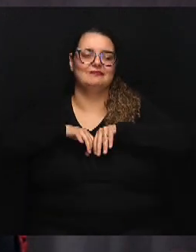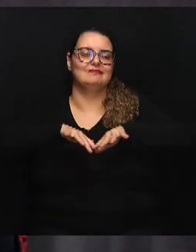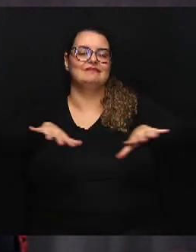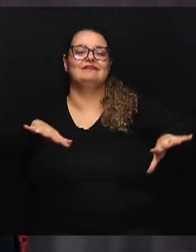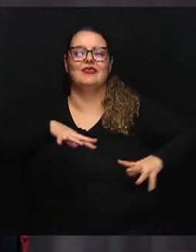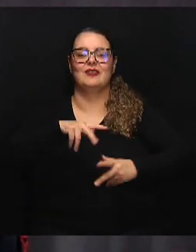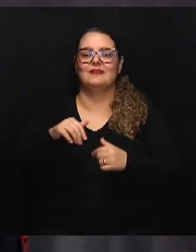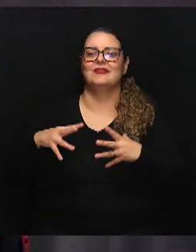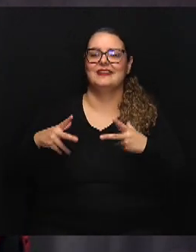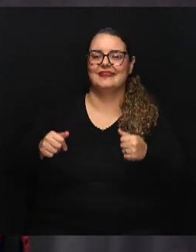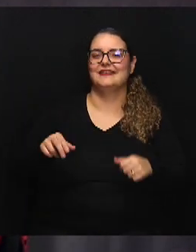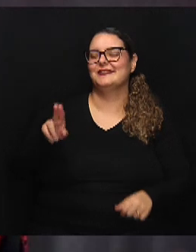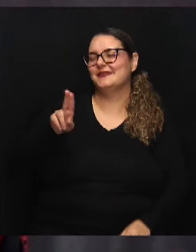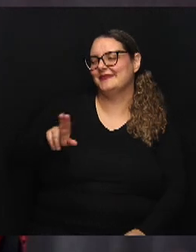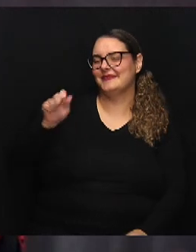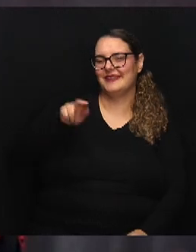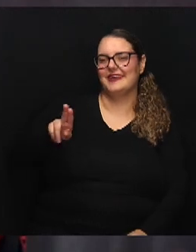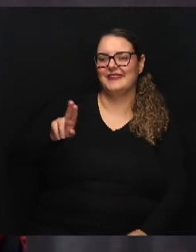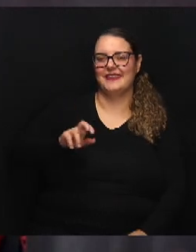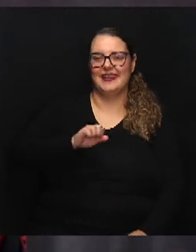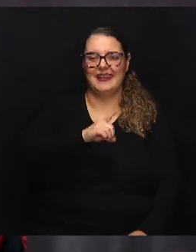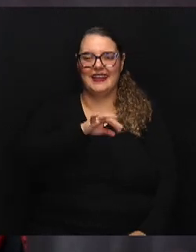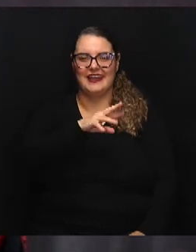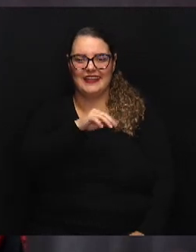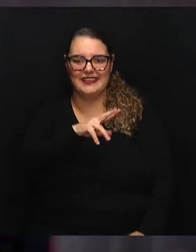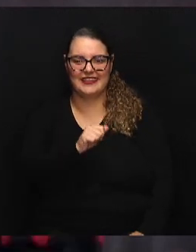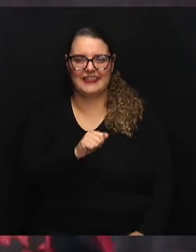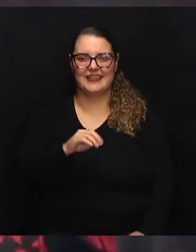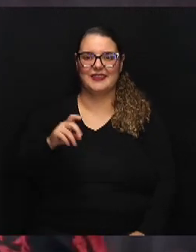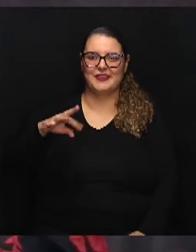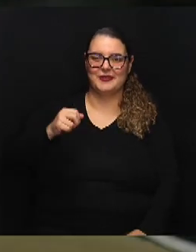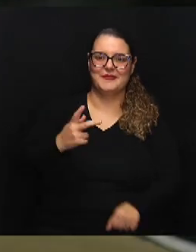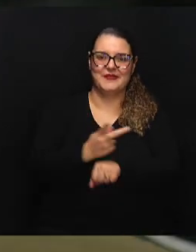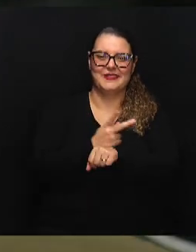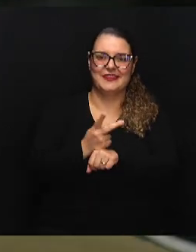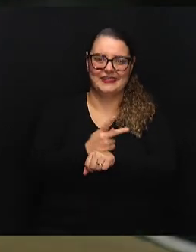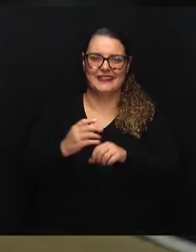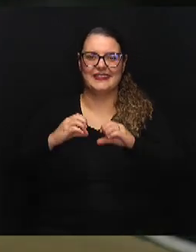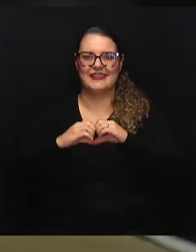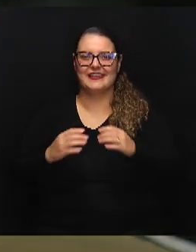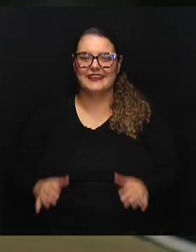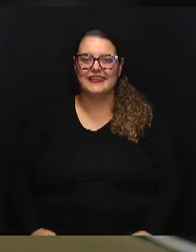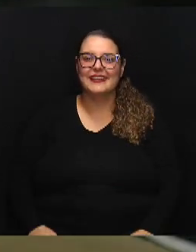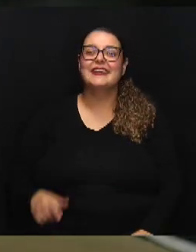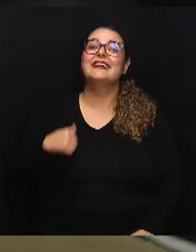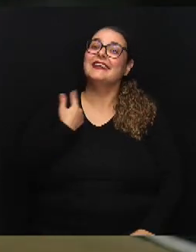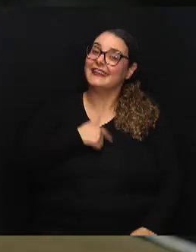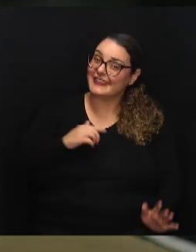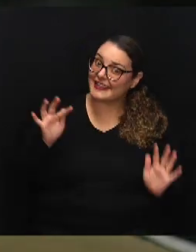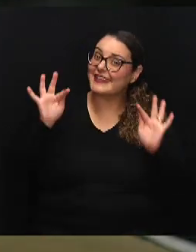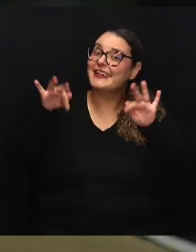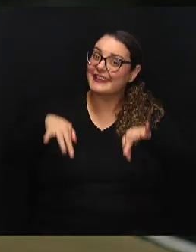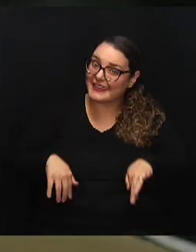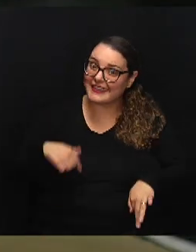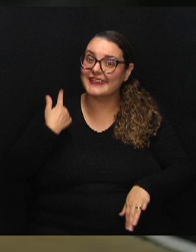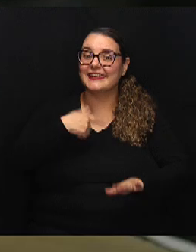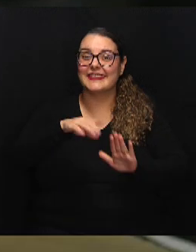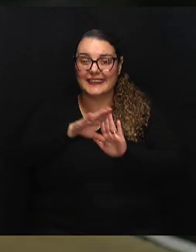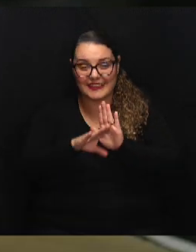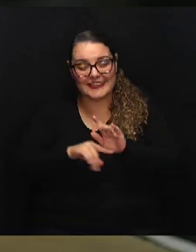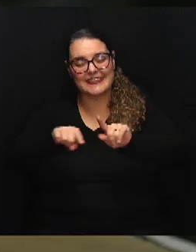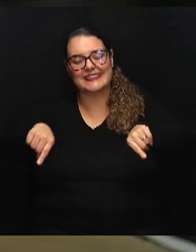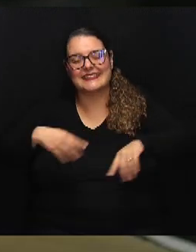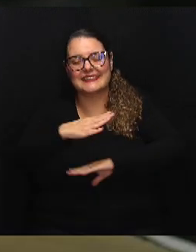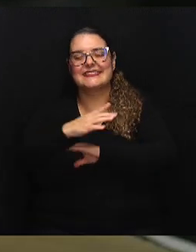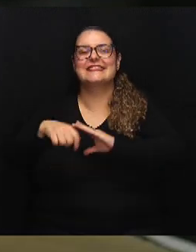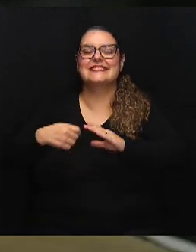inteiro. Uau. Adriana Falcão, Crônica, Procura-se um Amor. E assim a gente encerra o nosso Estúdio Câmara